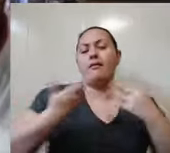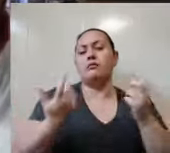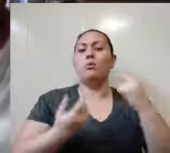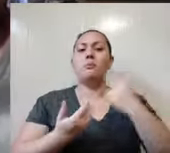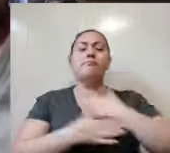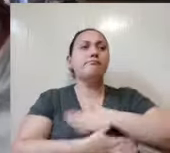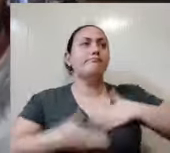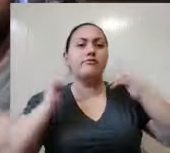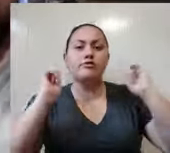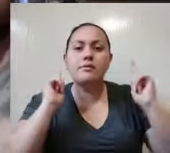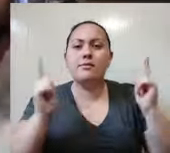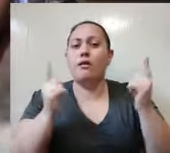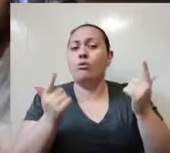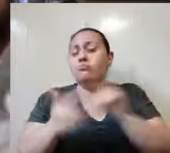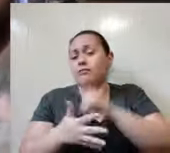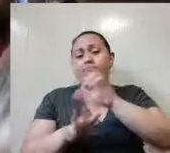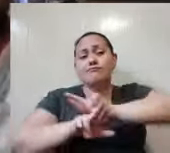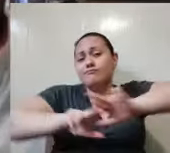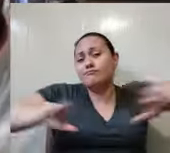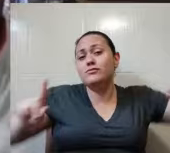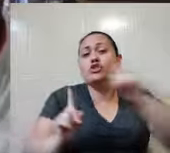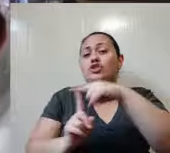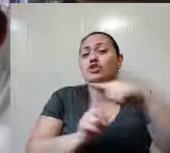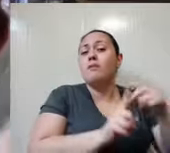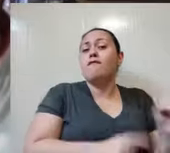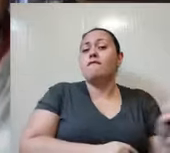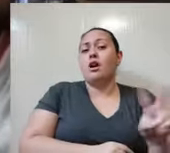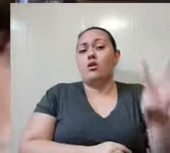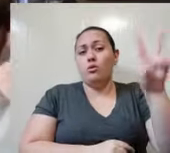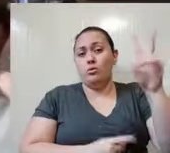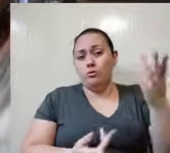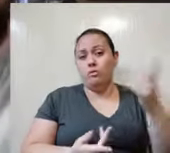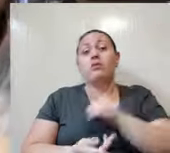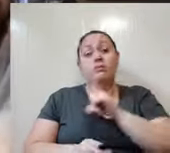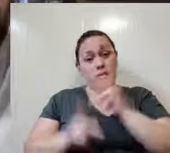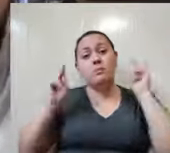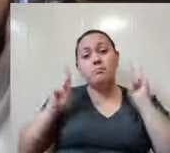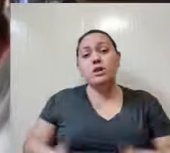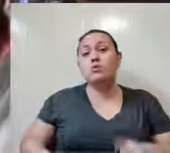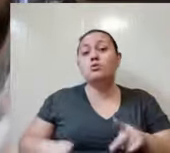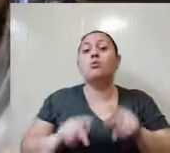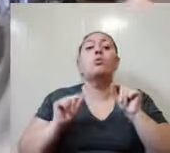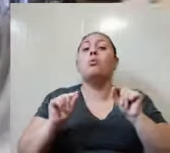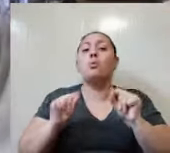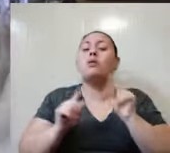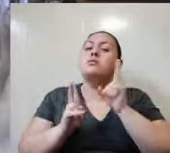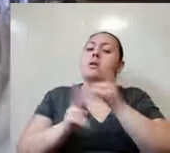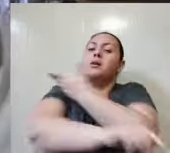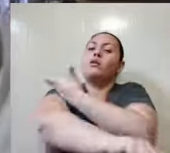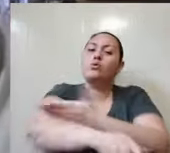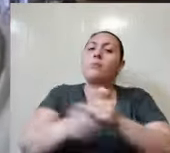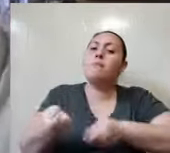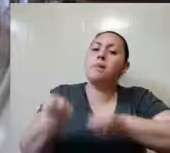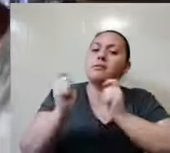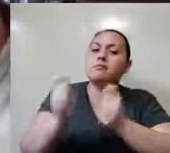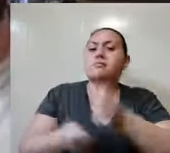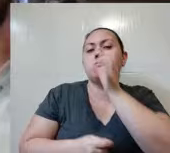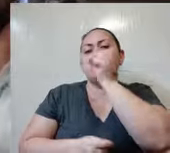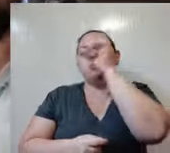hobby. Porque vai ter pessoas que não vão querer abrir mão de ir pescar no final de semana, de jogar videogame no final do